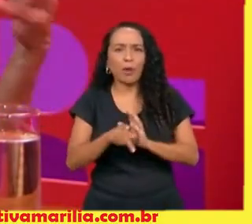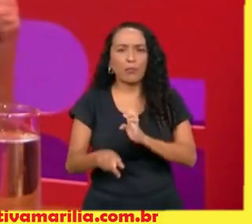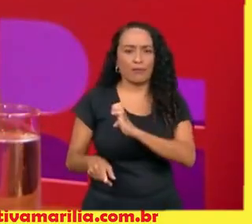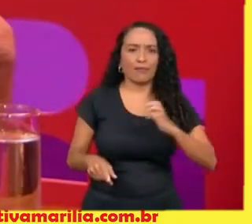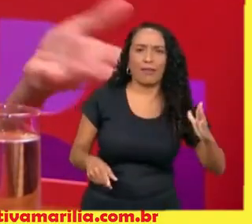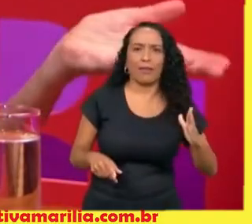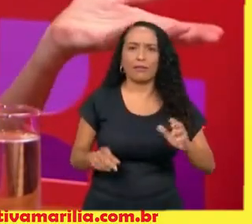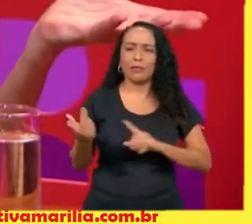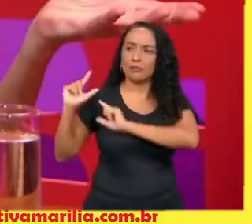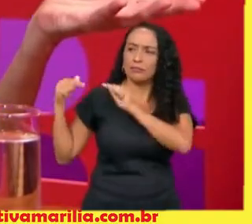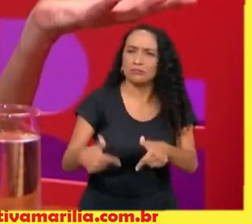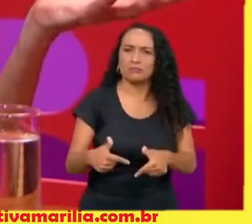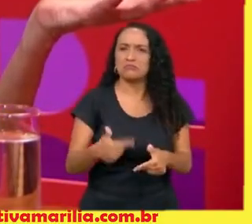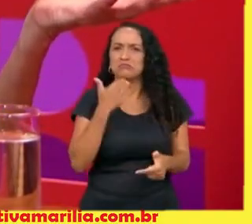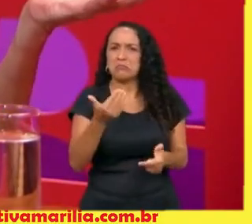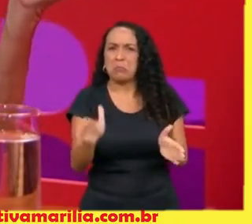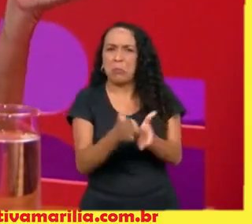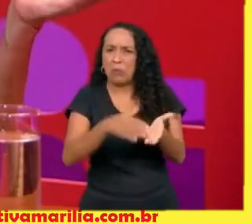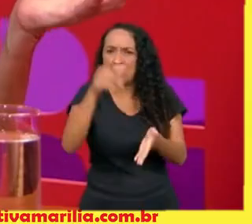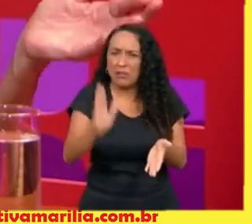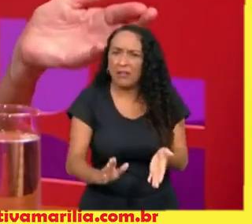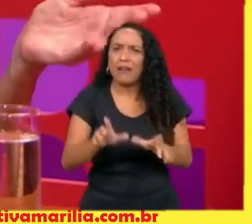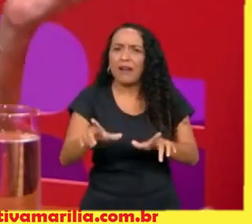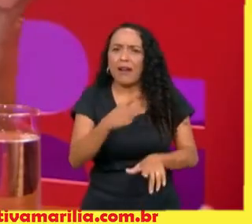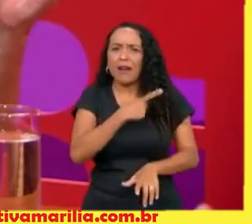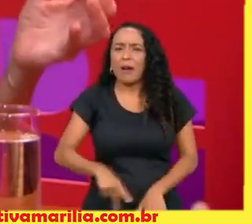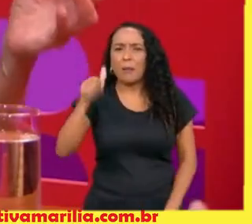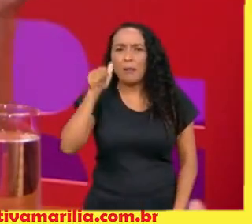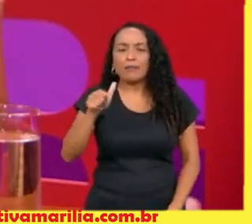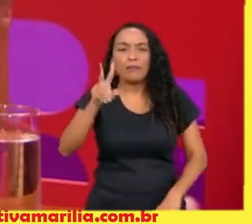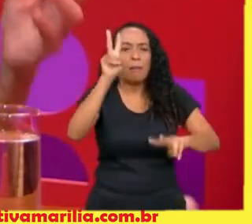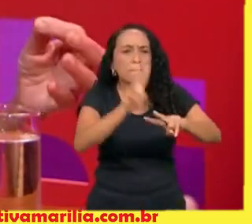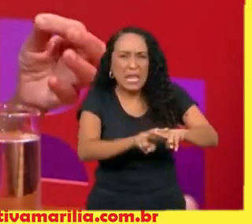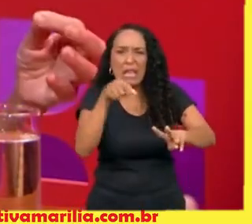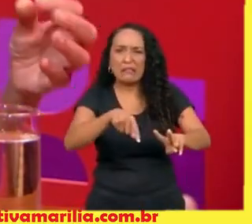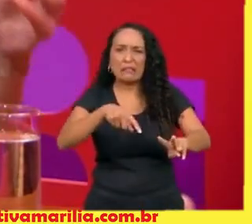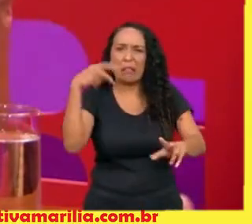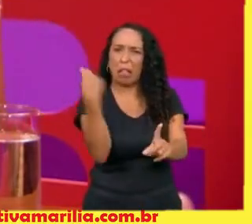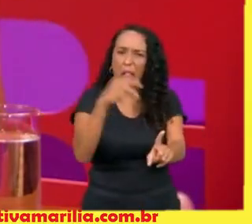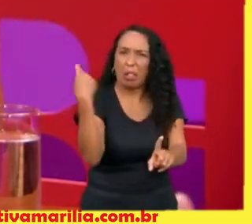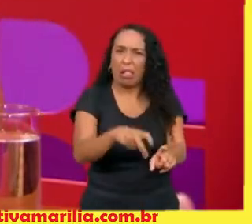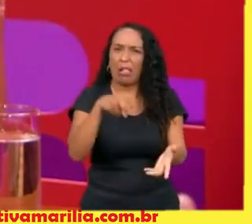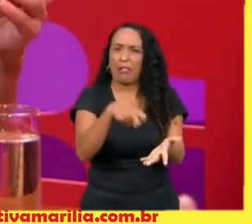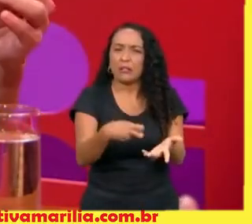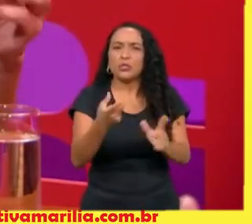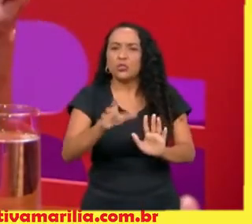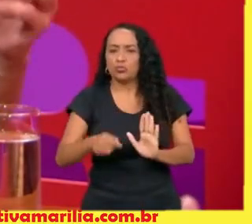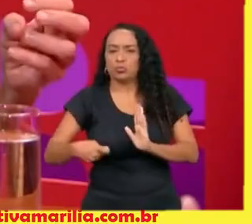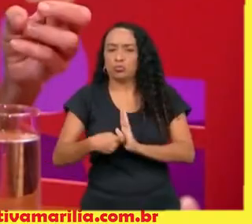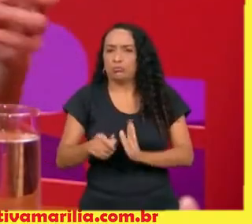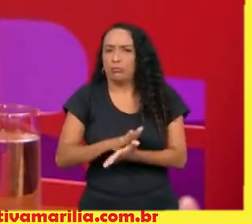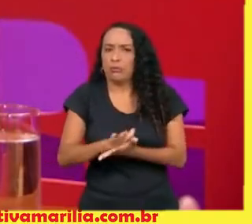não liga para a pobreza no país. E é uma presidente mulher que foi presa, torturada, não delatou ninguém,